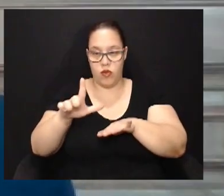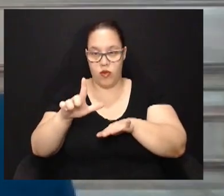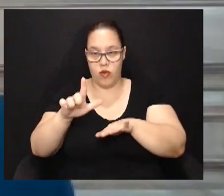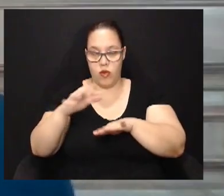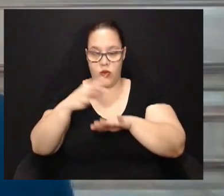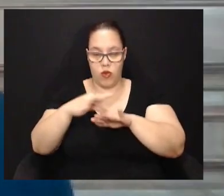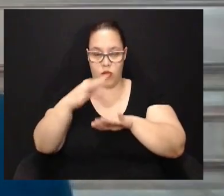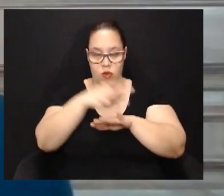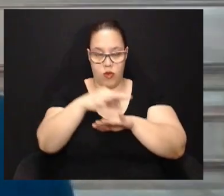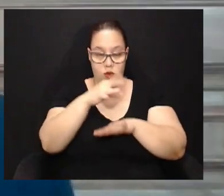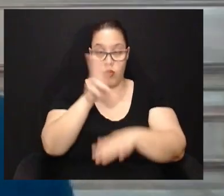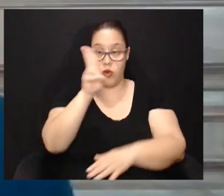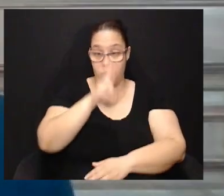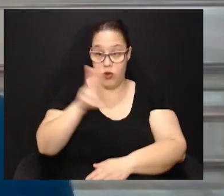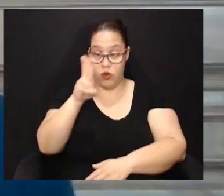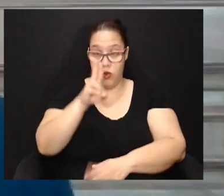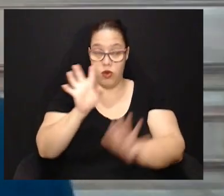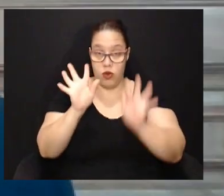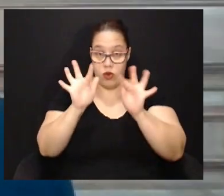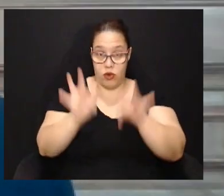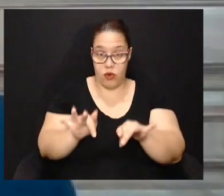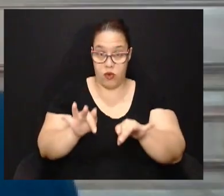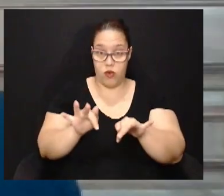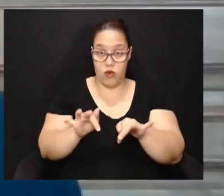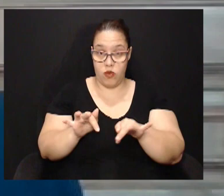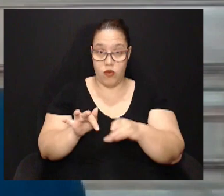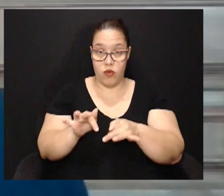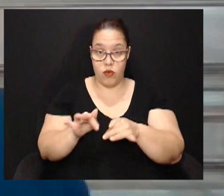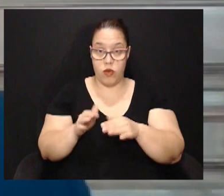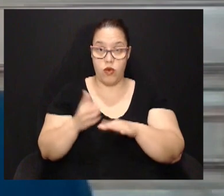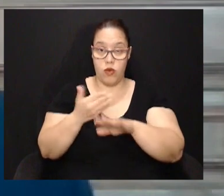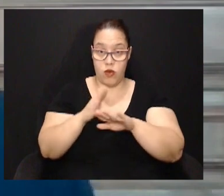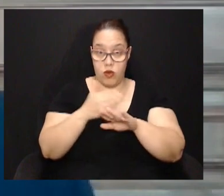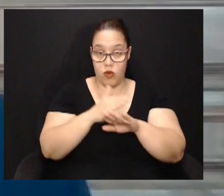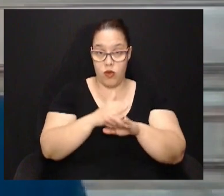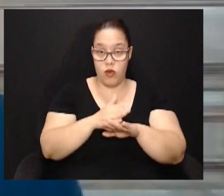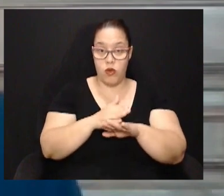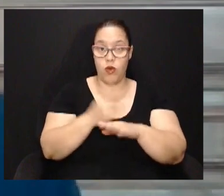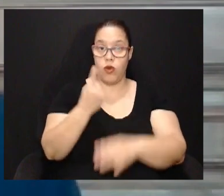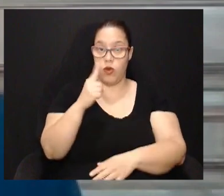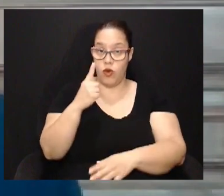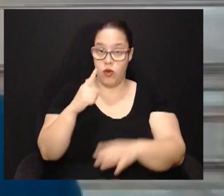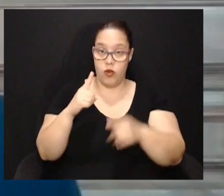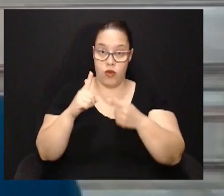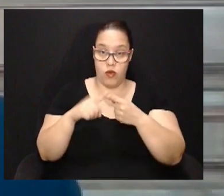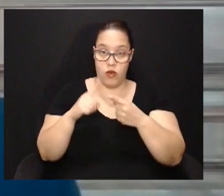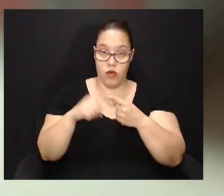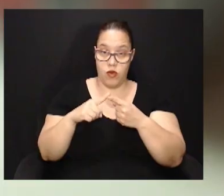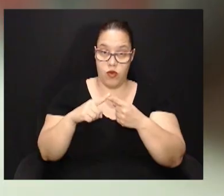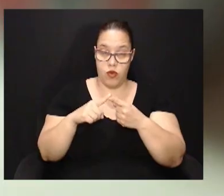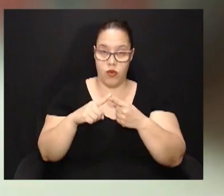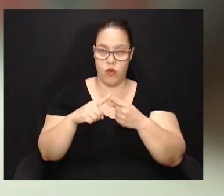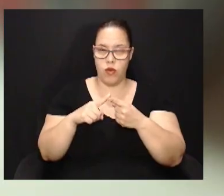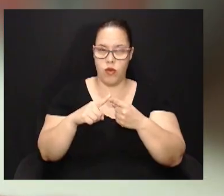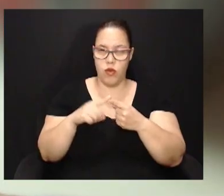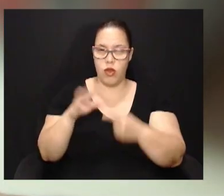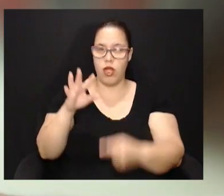alongamentos, ou os esmaltes em gel, que são utilizados também para finalização desses procedimentos. Uma substância é